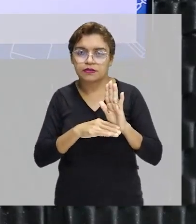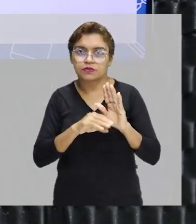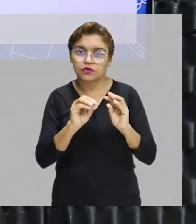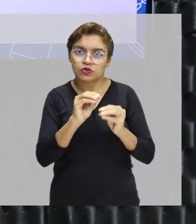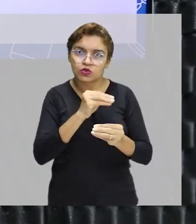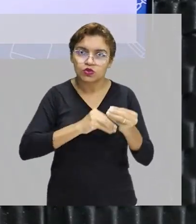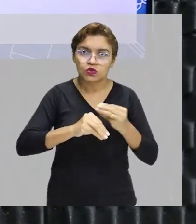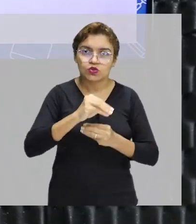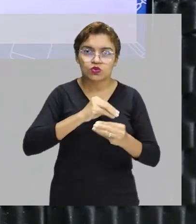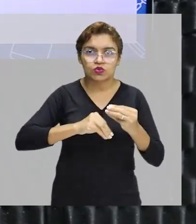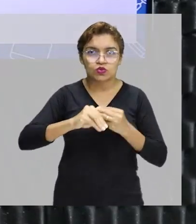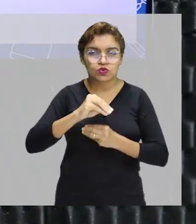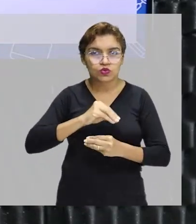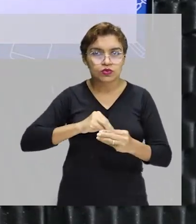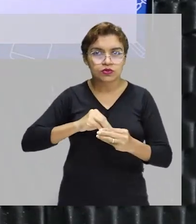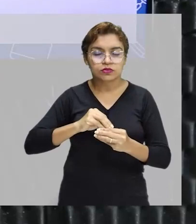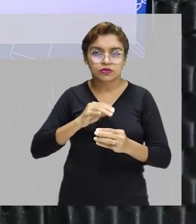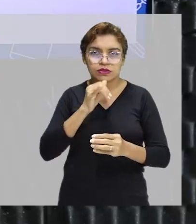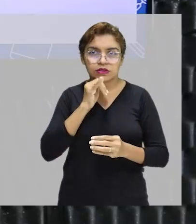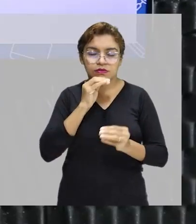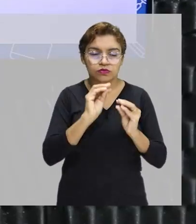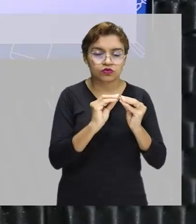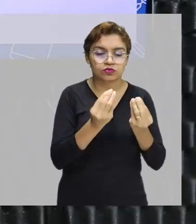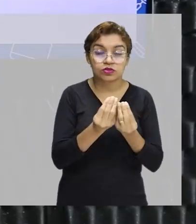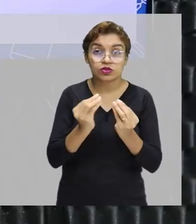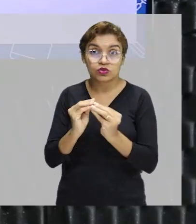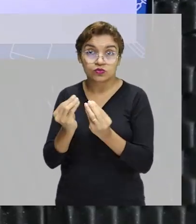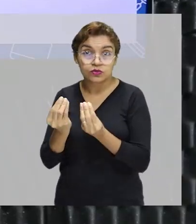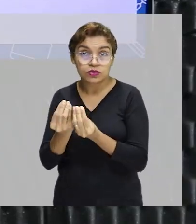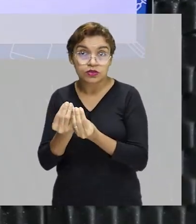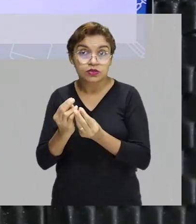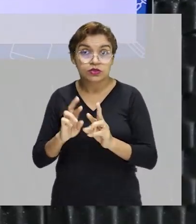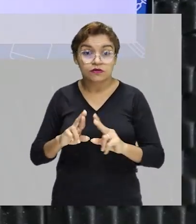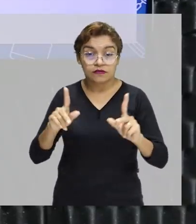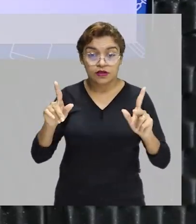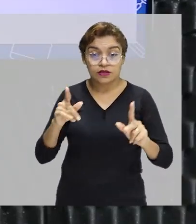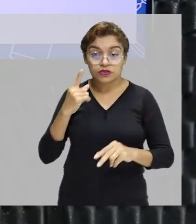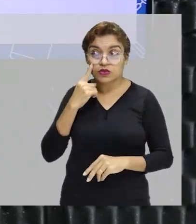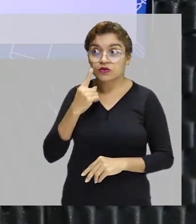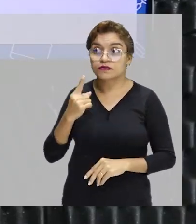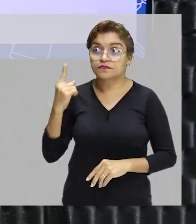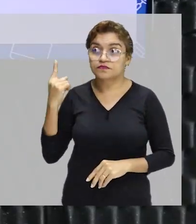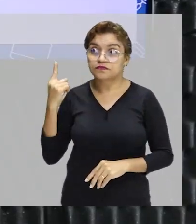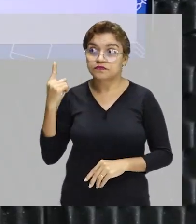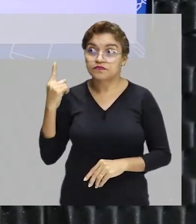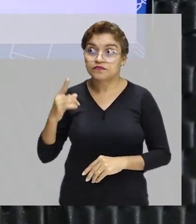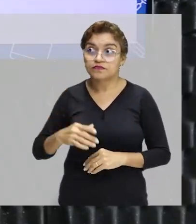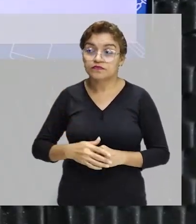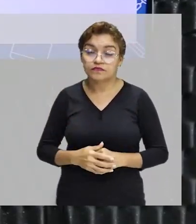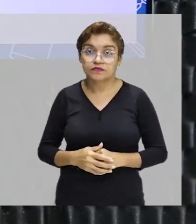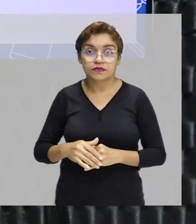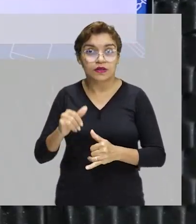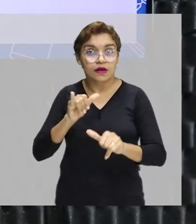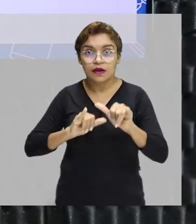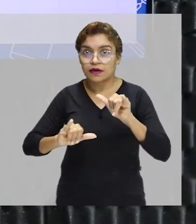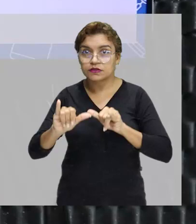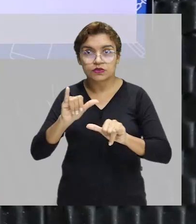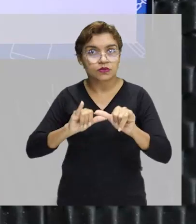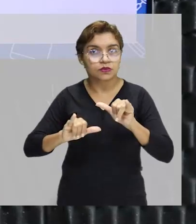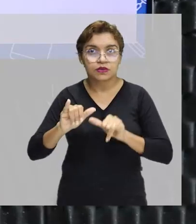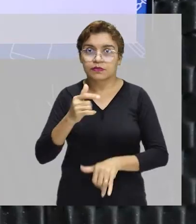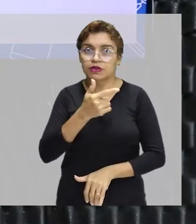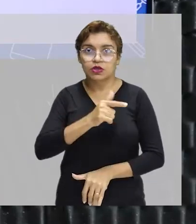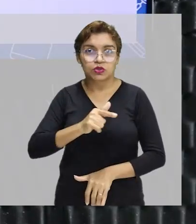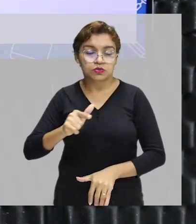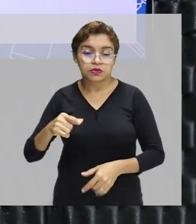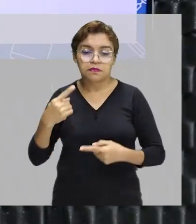de solutos diferentes, que é o nitrato de bário e nitrato de potássio, sem reação química, porque em